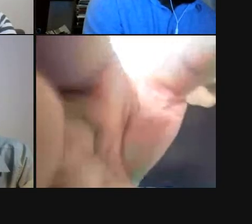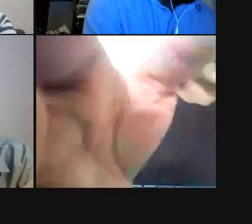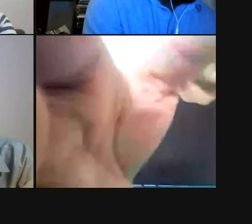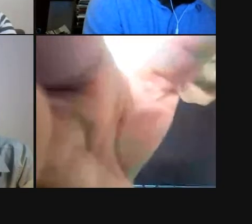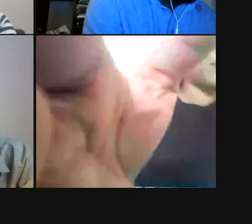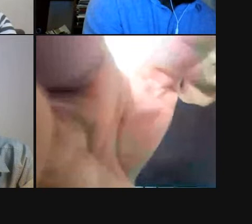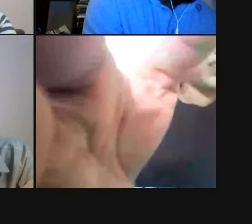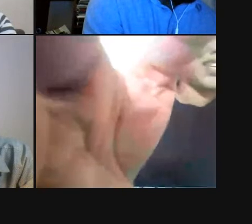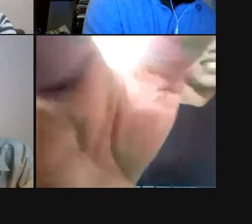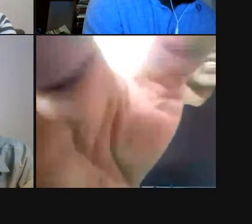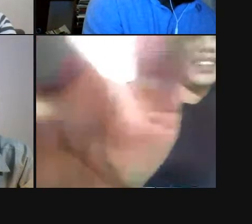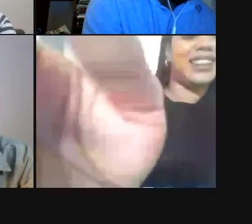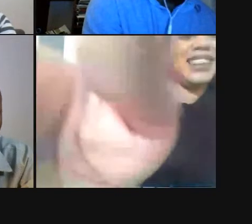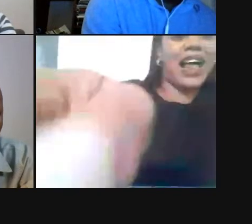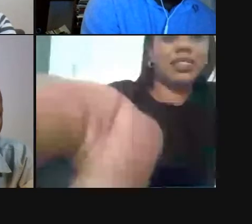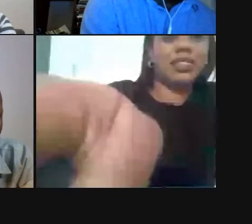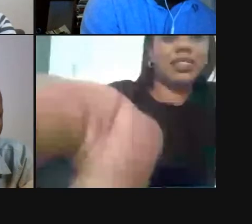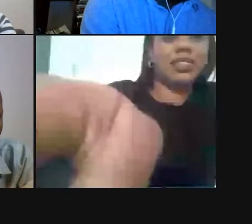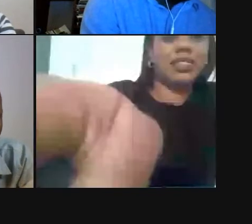Parece que perdemos Na embora...